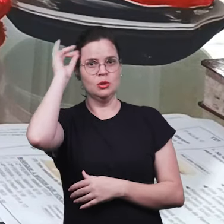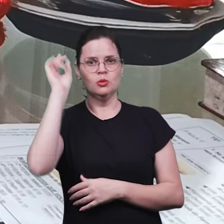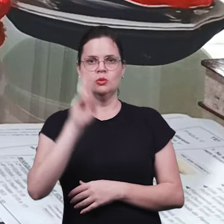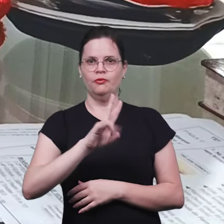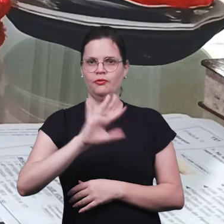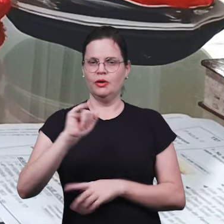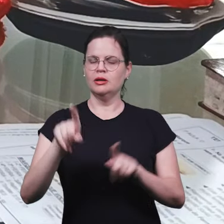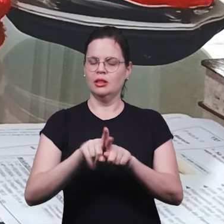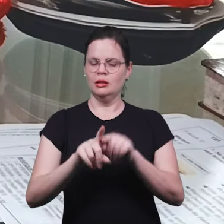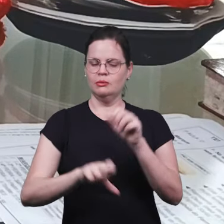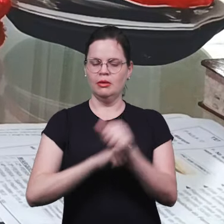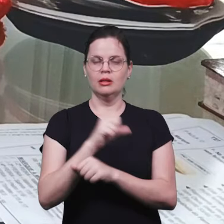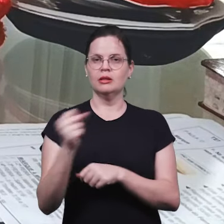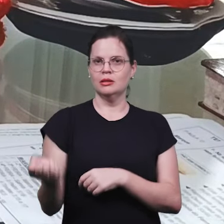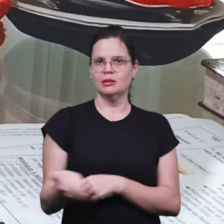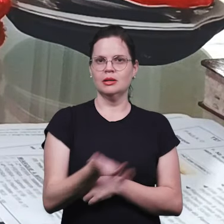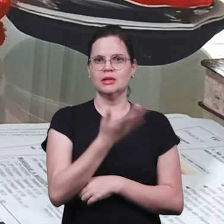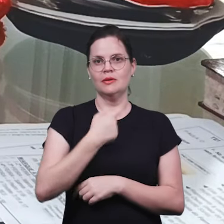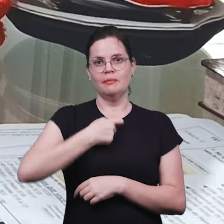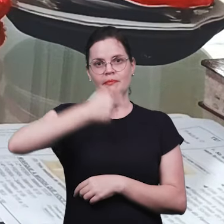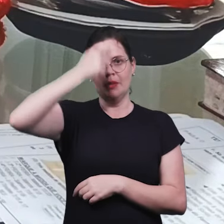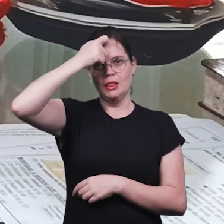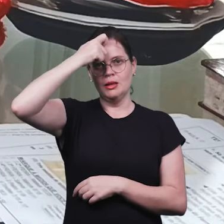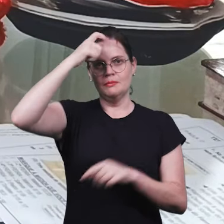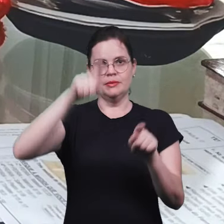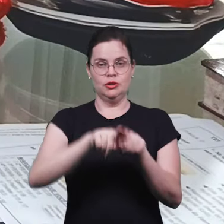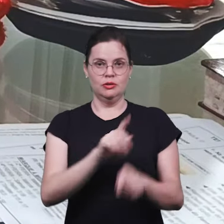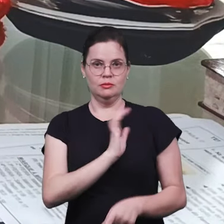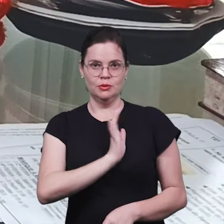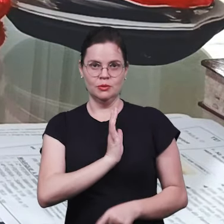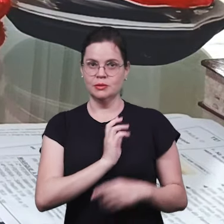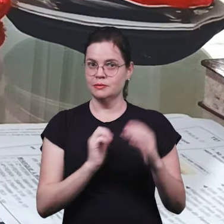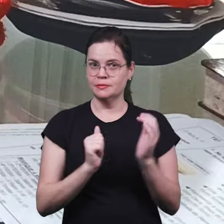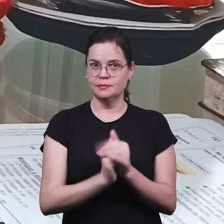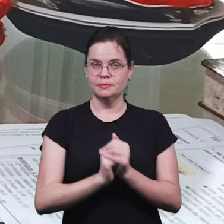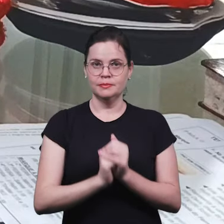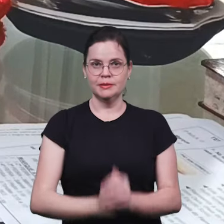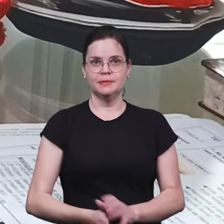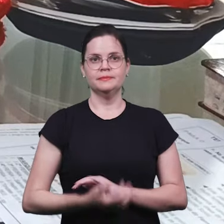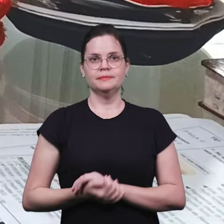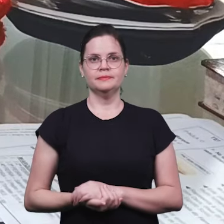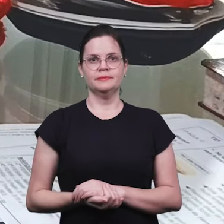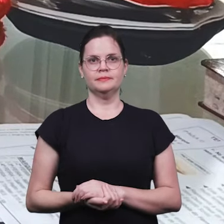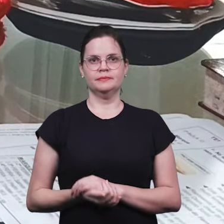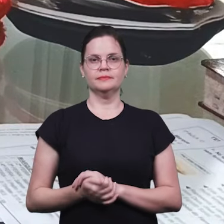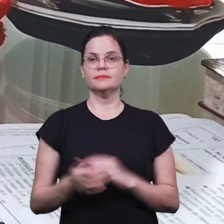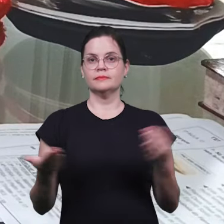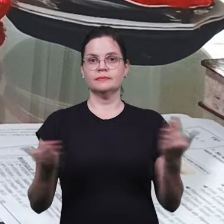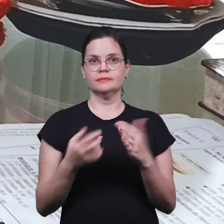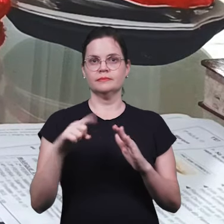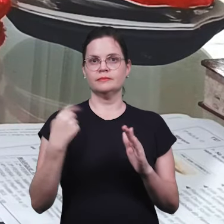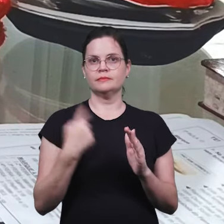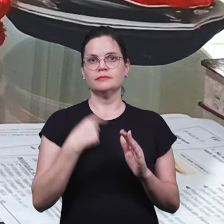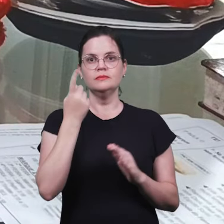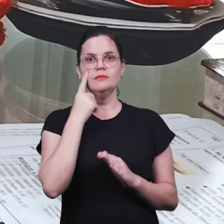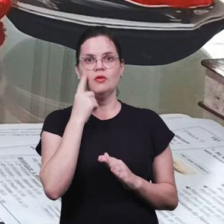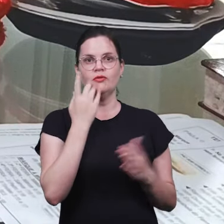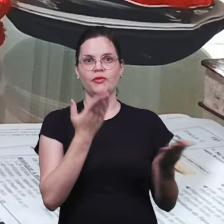crescimento e uma transformação na nossa mente e no nosso coração. Amém? E nós vamos ver